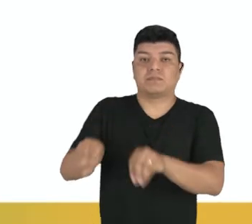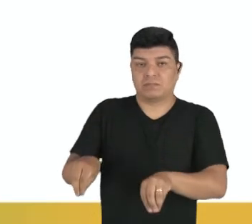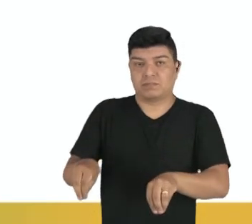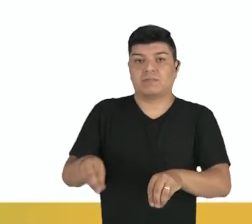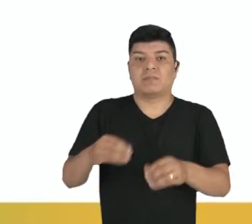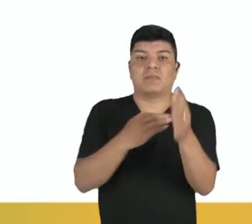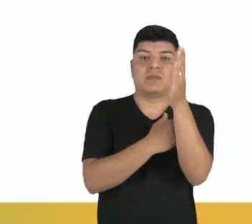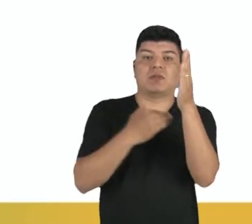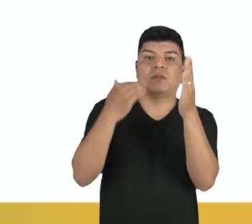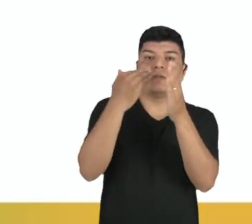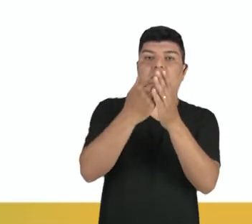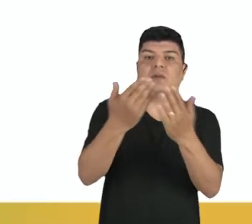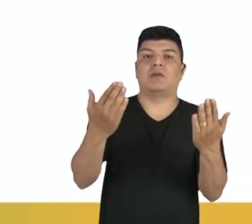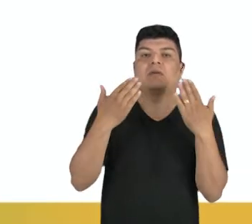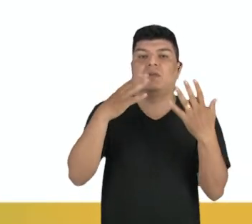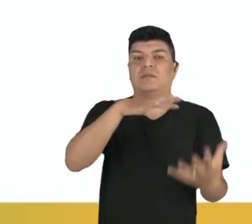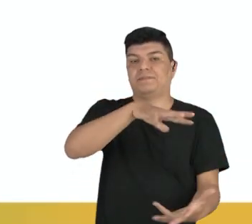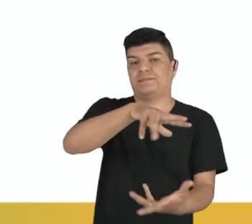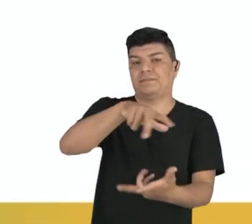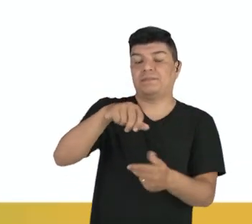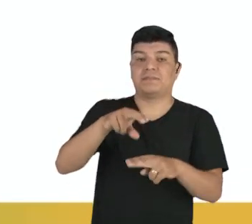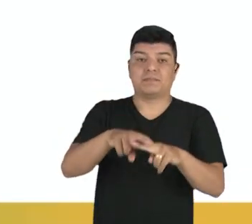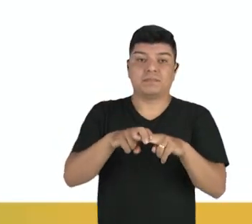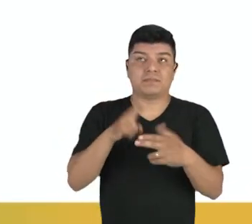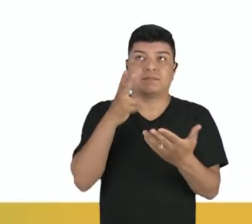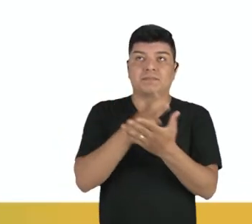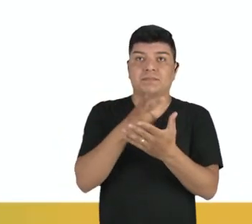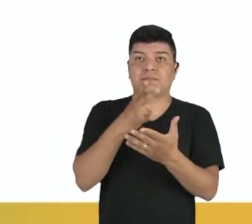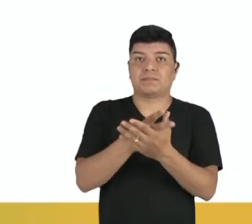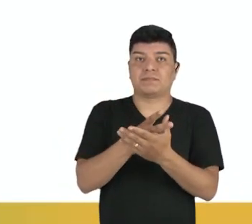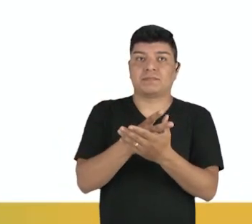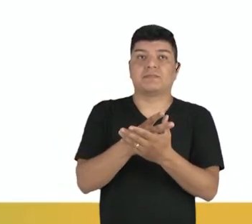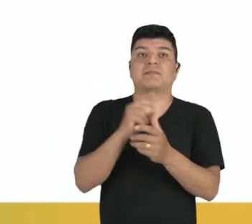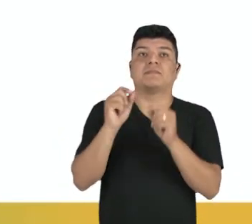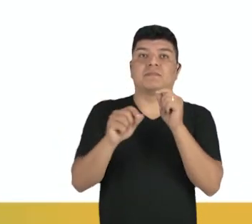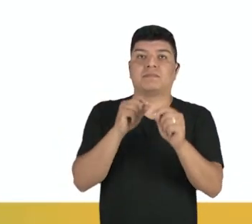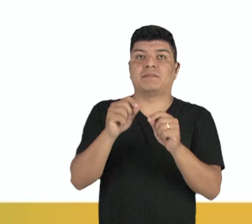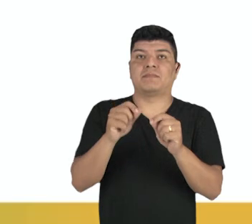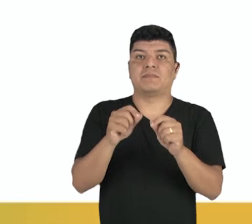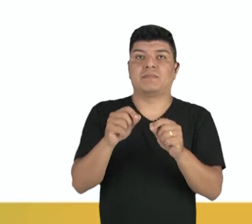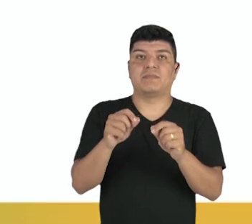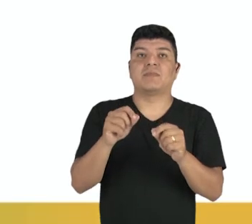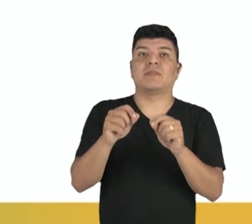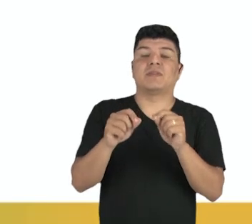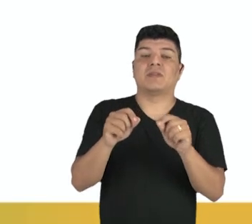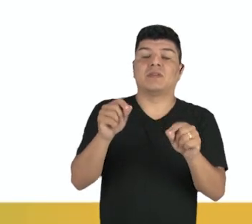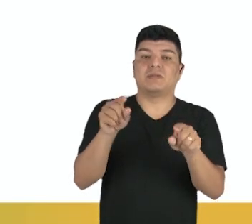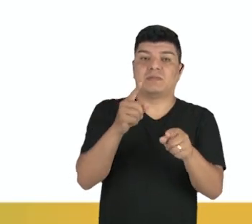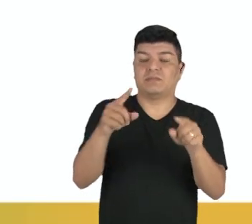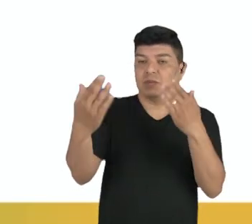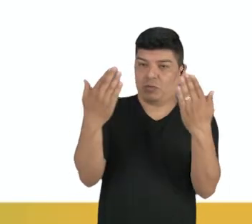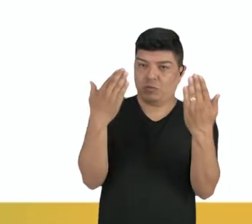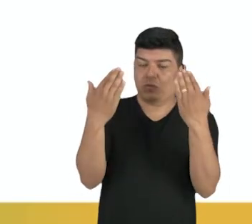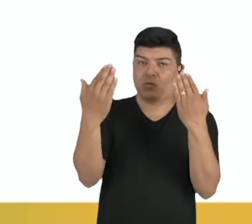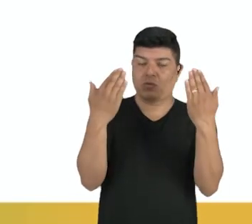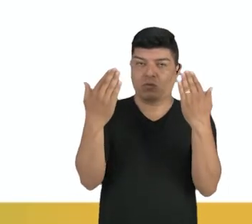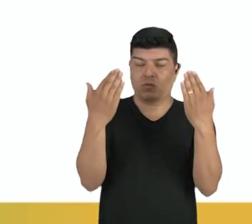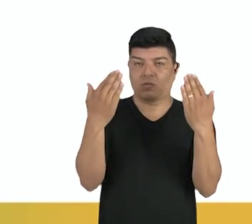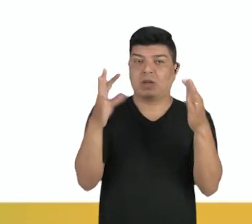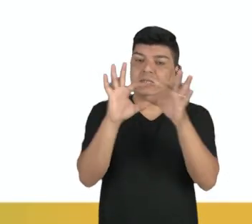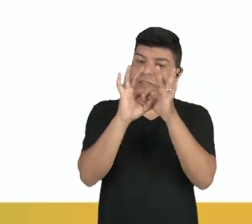consequência é o aumento da temperatura terrestre. Por isso que a gente fala sempre efeito estufa e aquecimento global. Eles